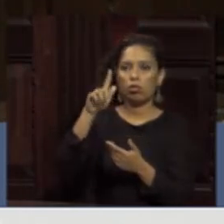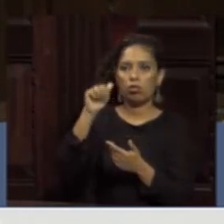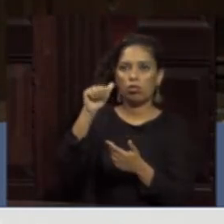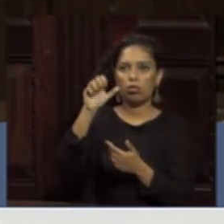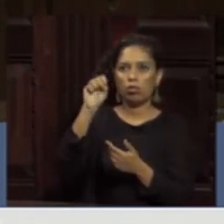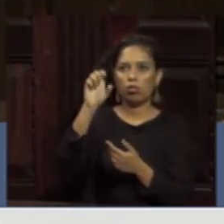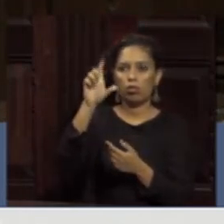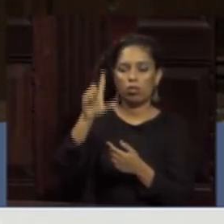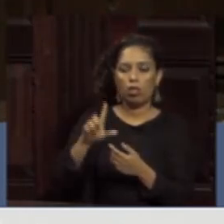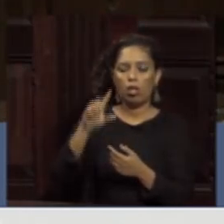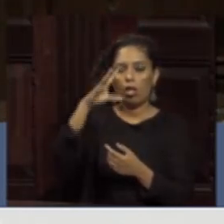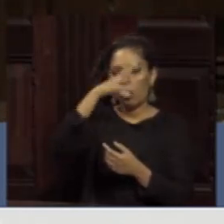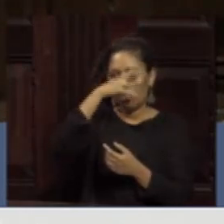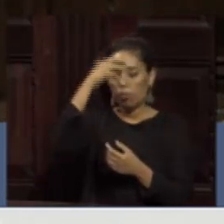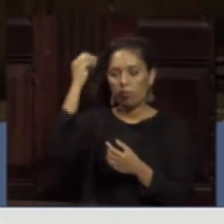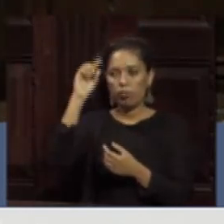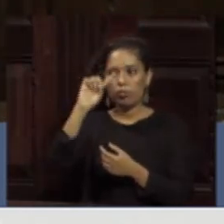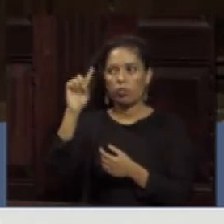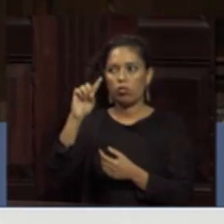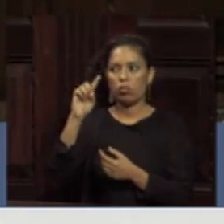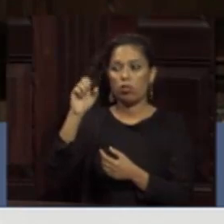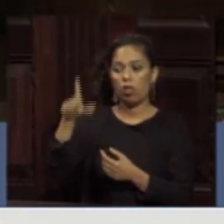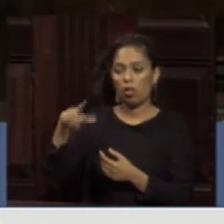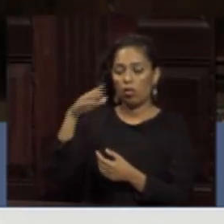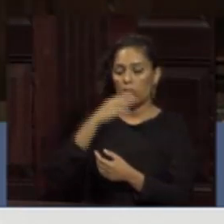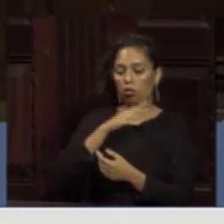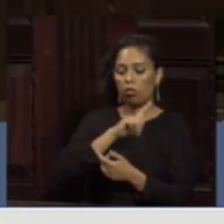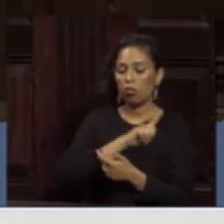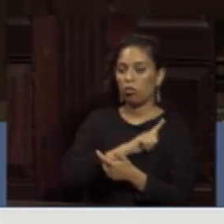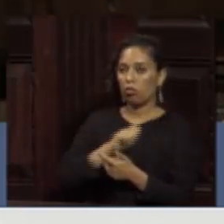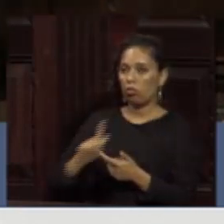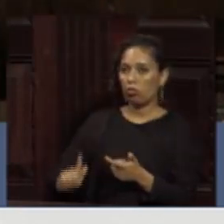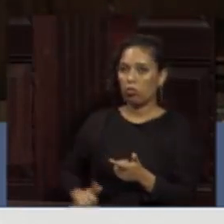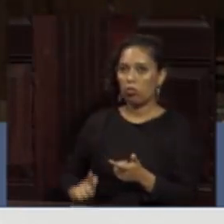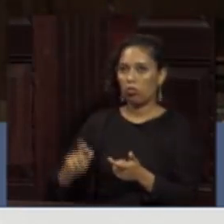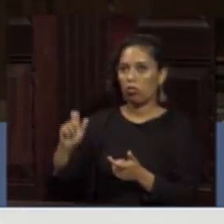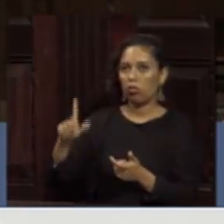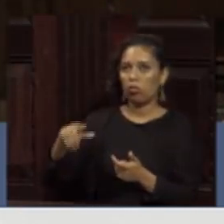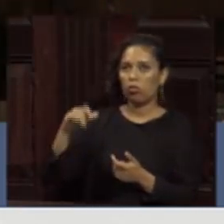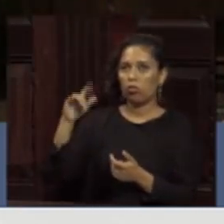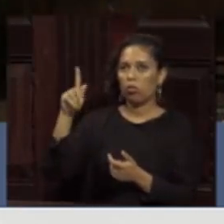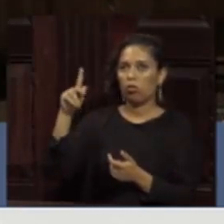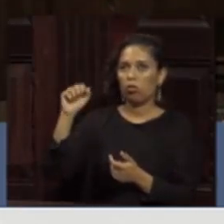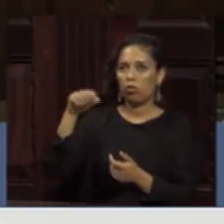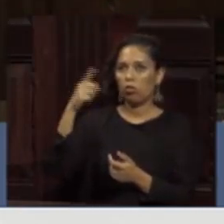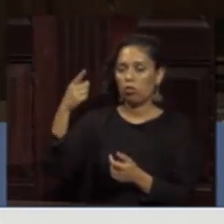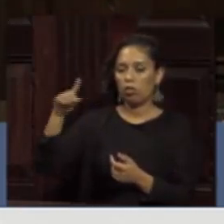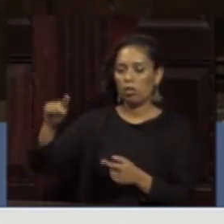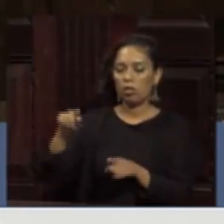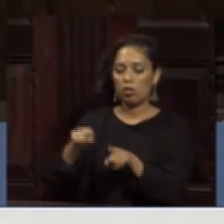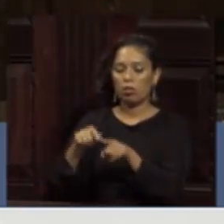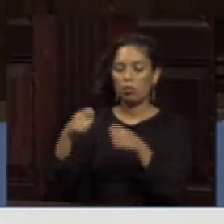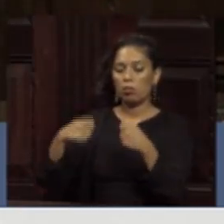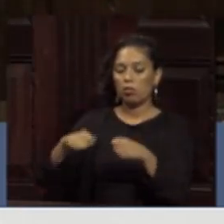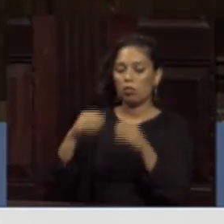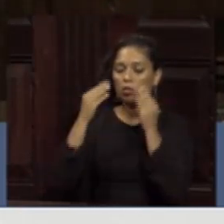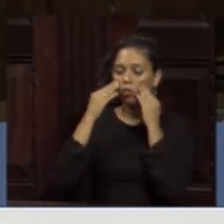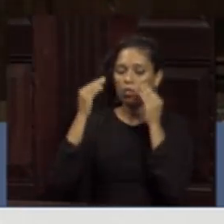dever do governador promover o ato de investidura. Parabéns a vocês por estarem aqui. A luta é